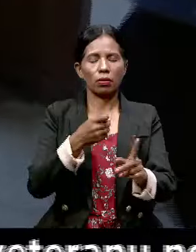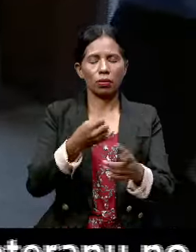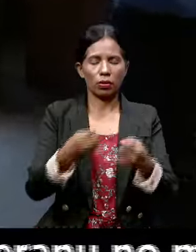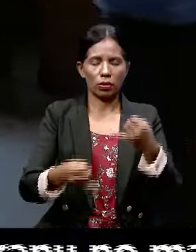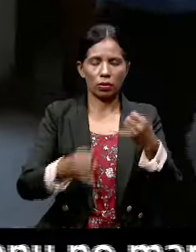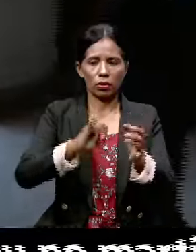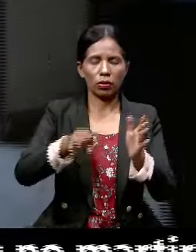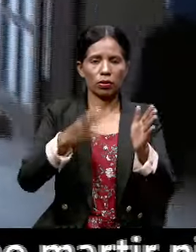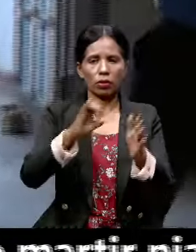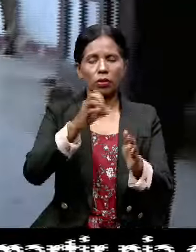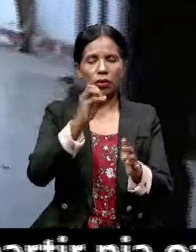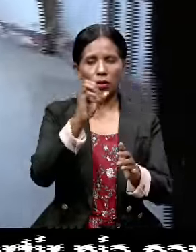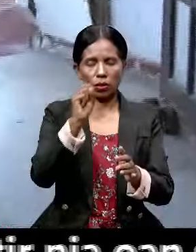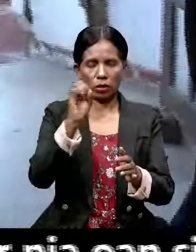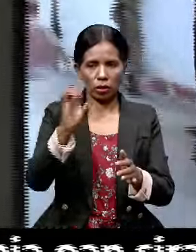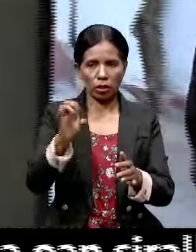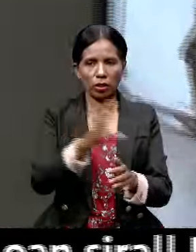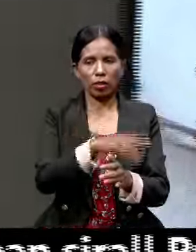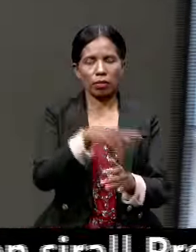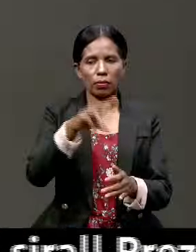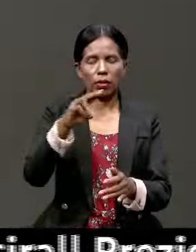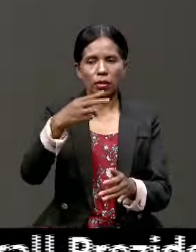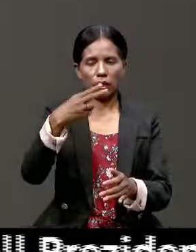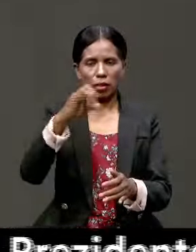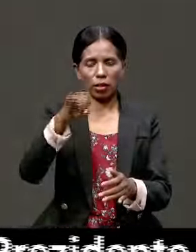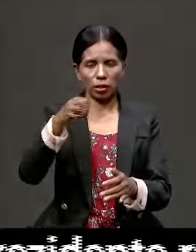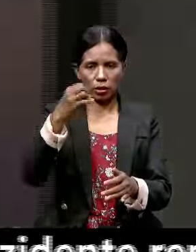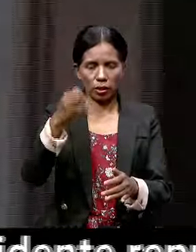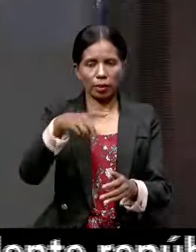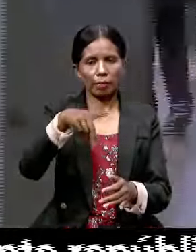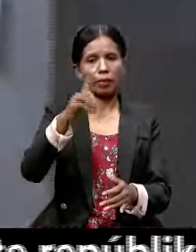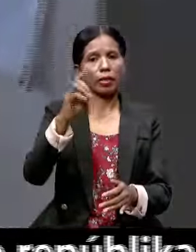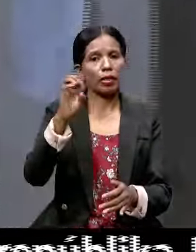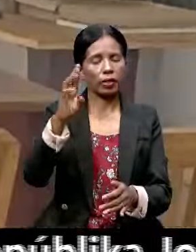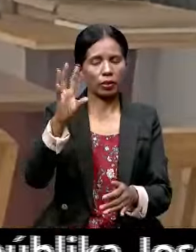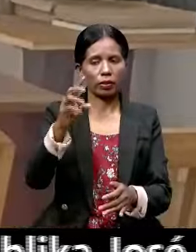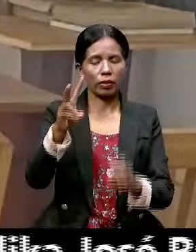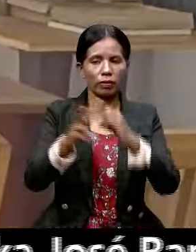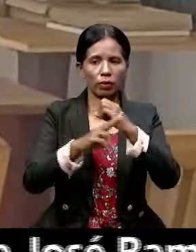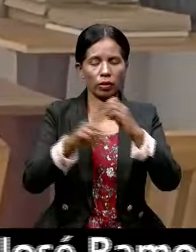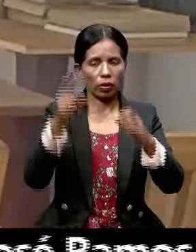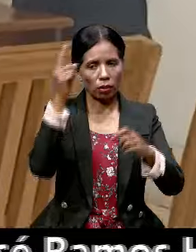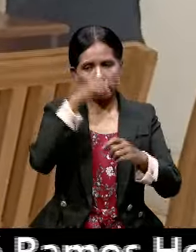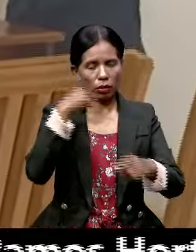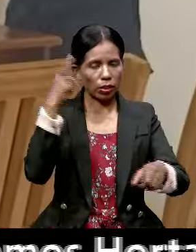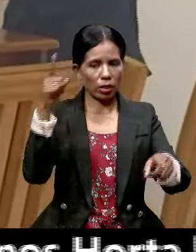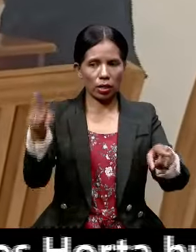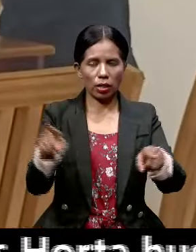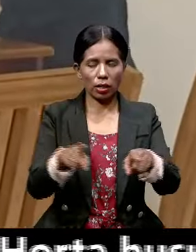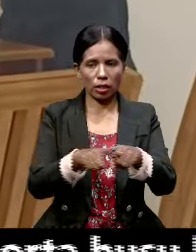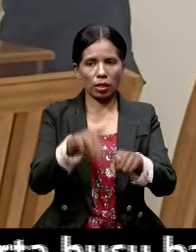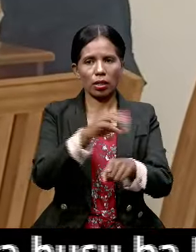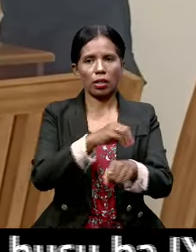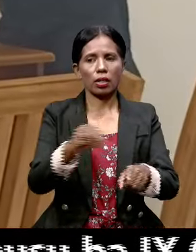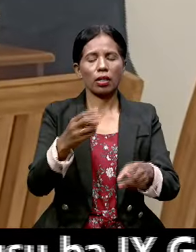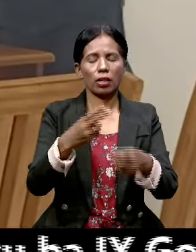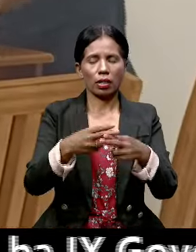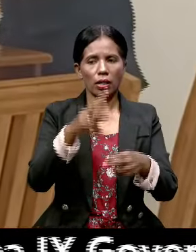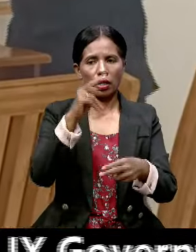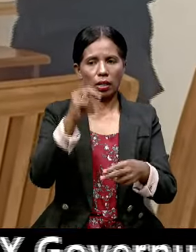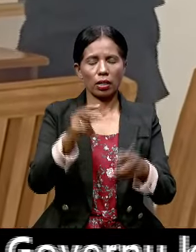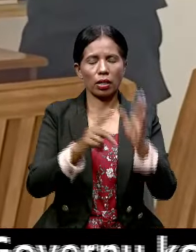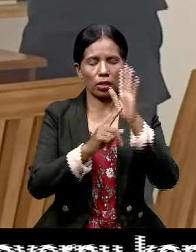José Maria de Araújo, no procurador Pedro Batista. Antes, né? Vítima, né? Bem, hoje, Hanesan, o cantora Maria Vitória, o inicial N,